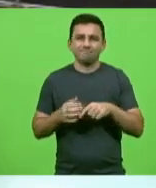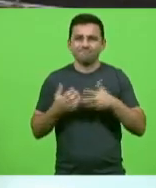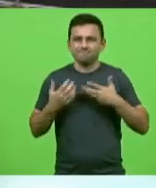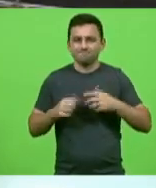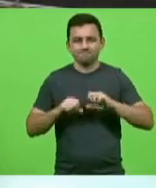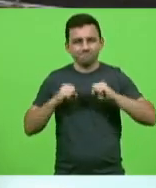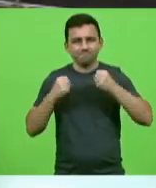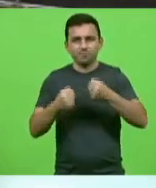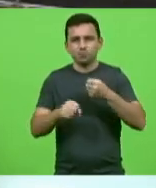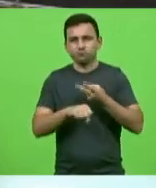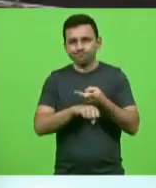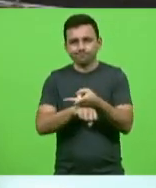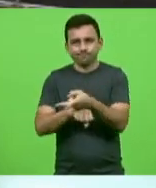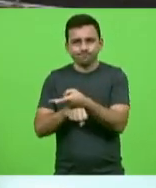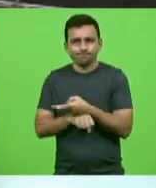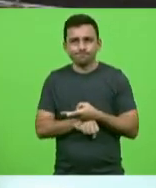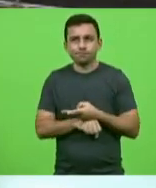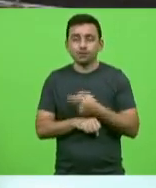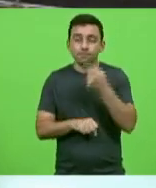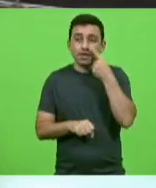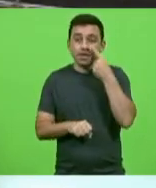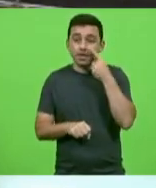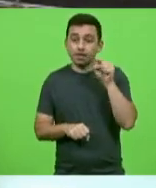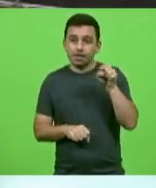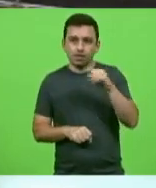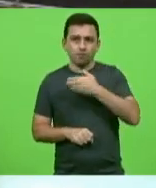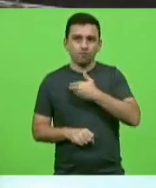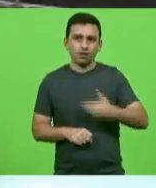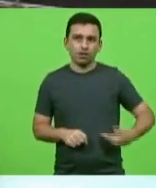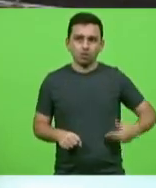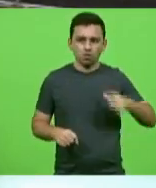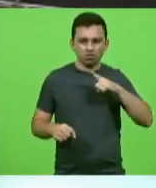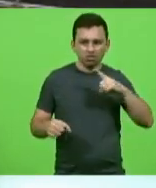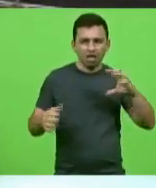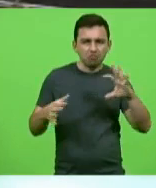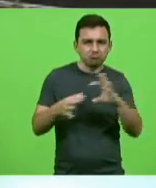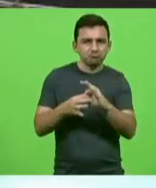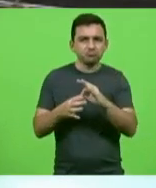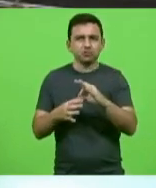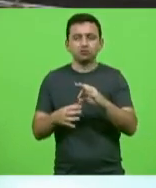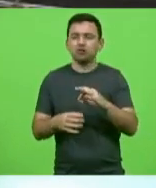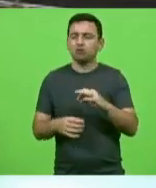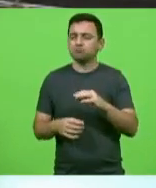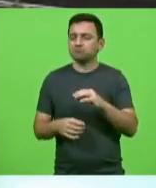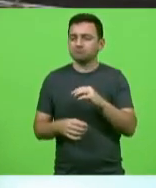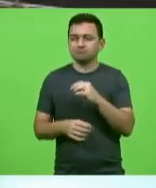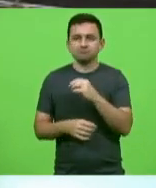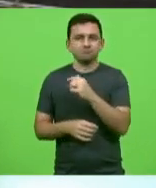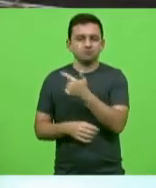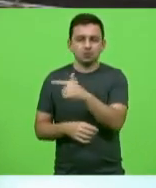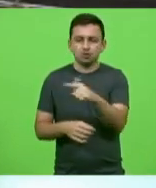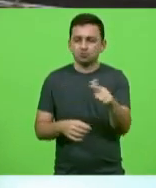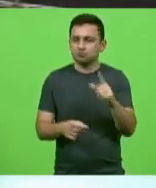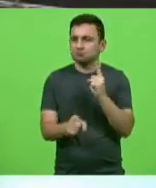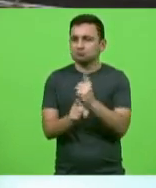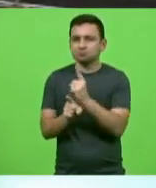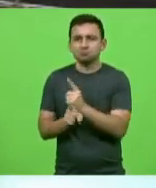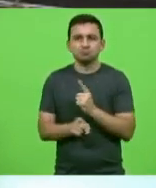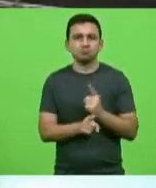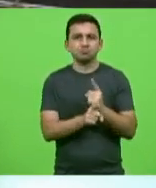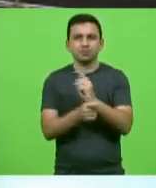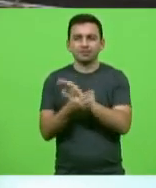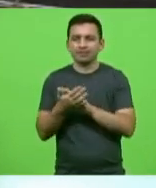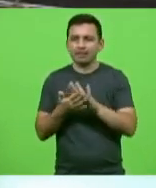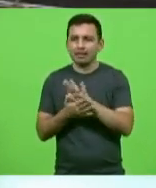por elementos que denotação eventual envolvimento do governador do estado não foi possível encontrar nenhum indício